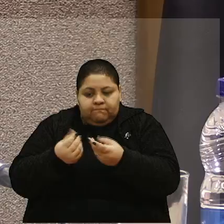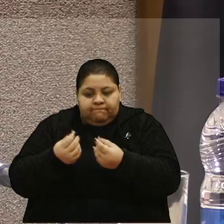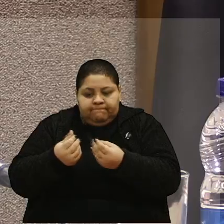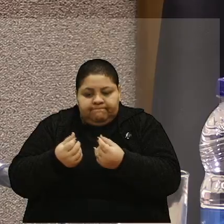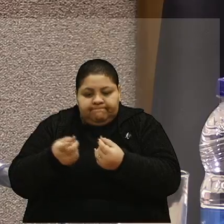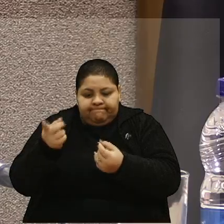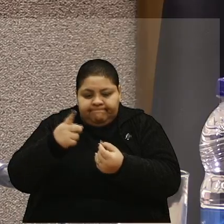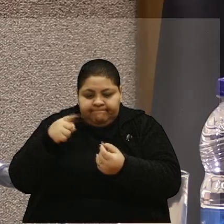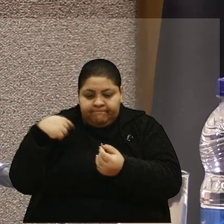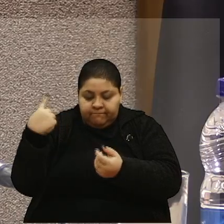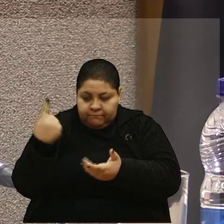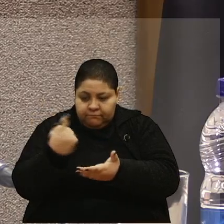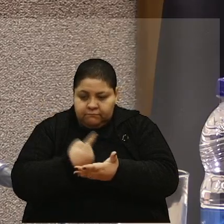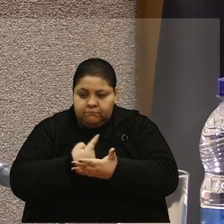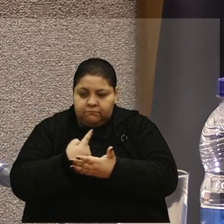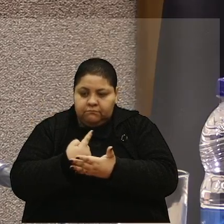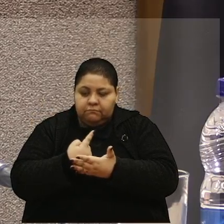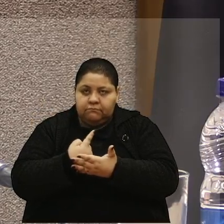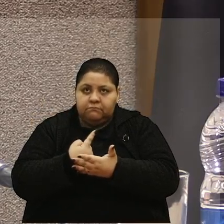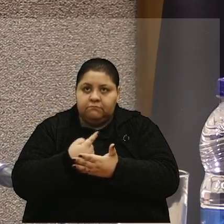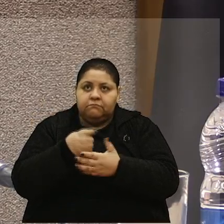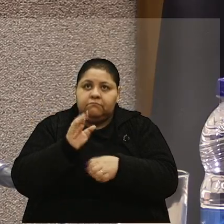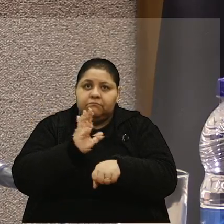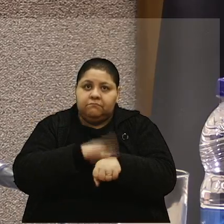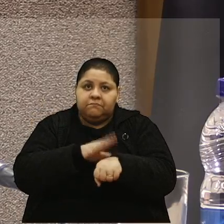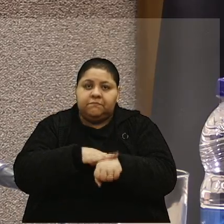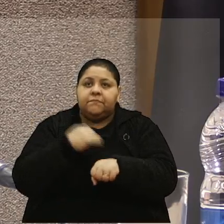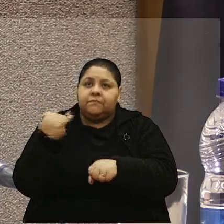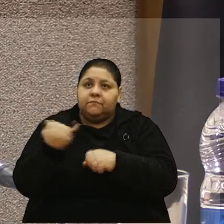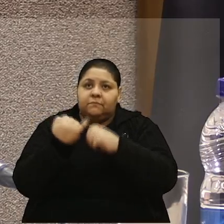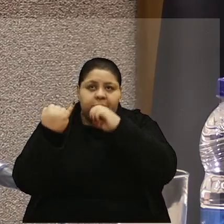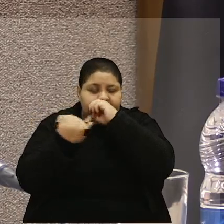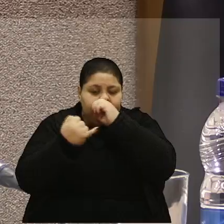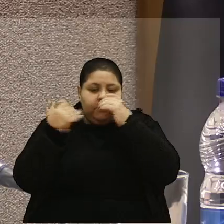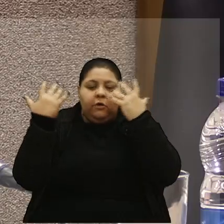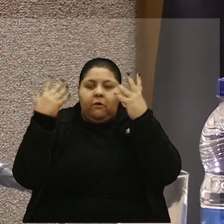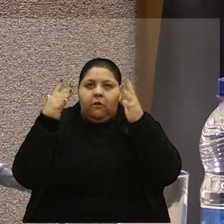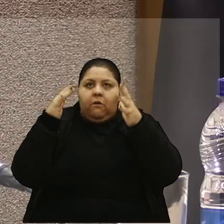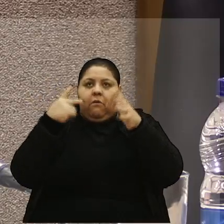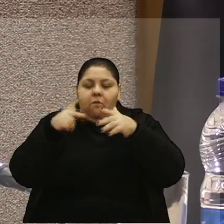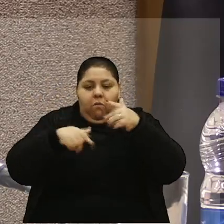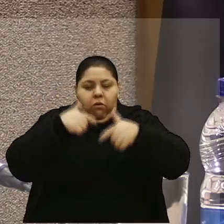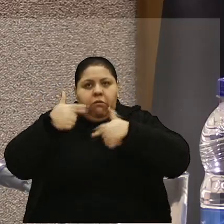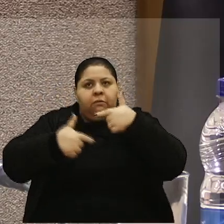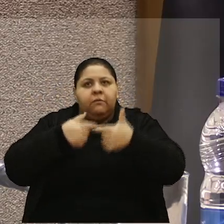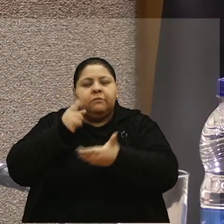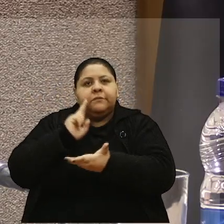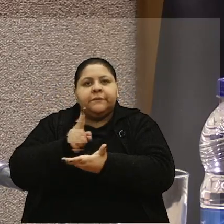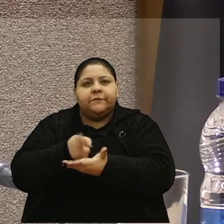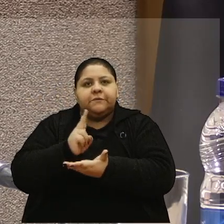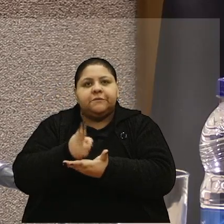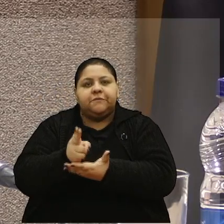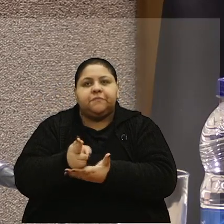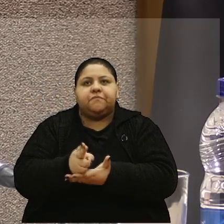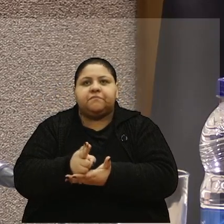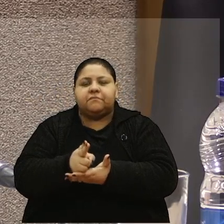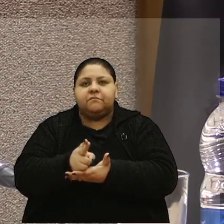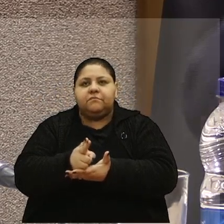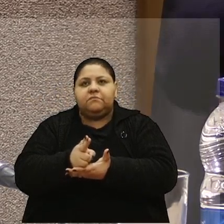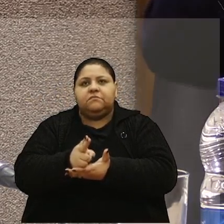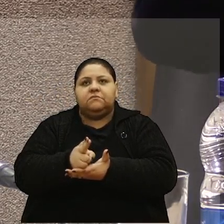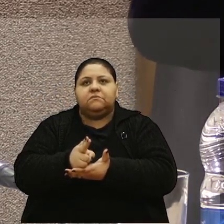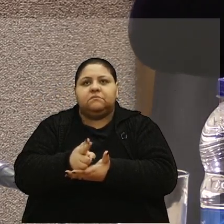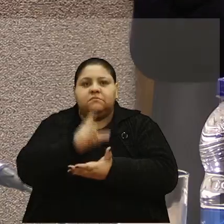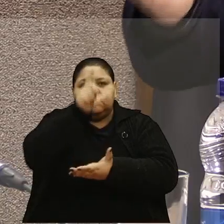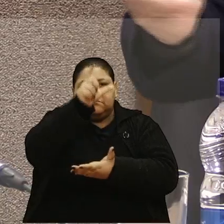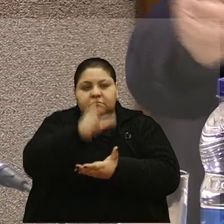para nós momentos importantes. Então, parabéns pelo seu trabalho, continue. E aquele ser